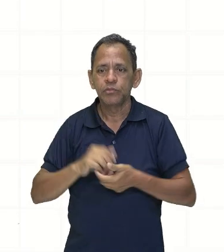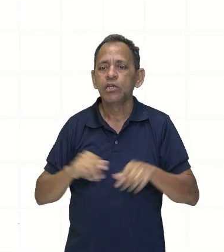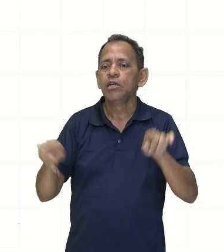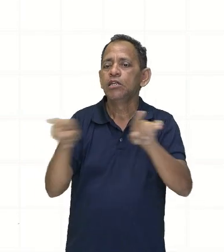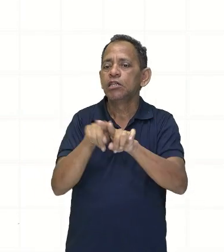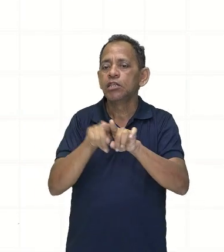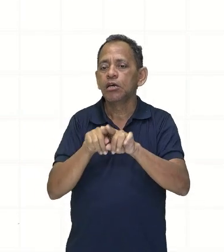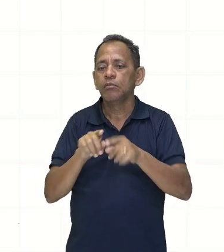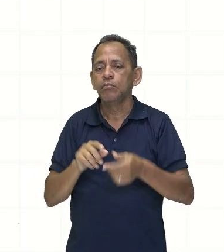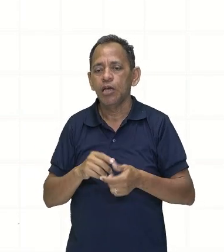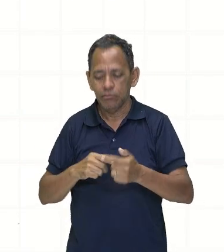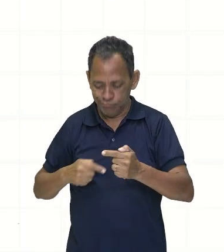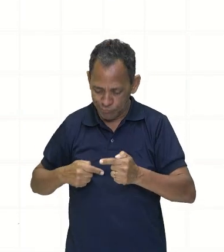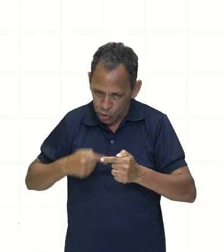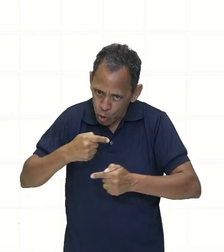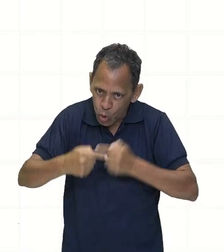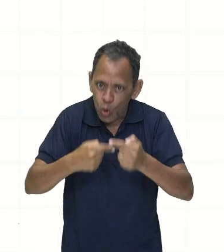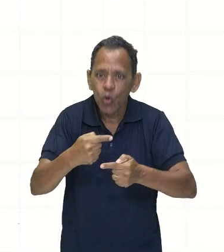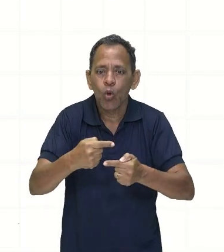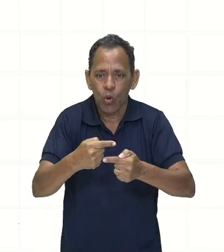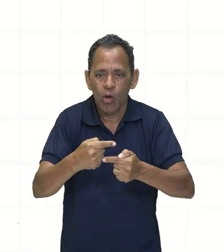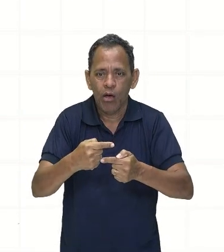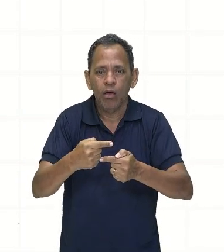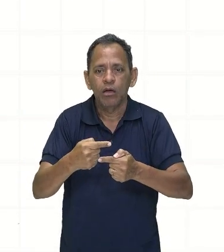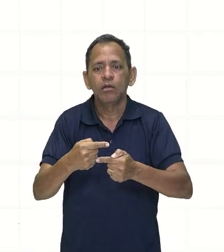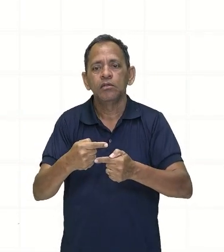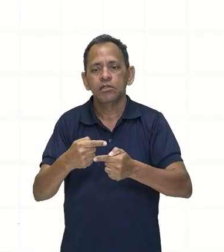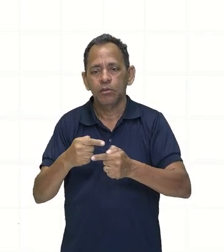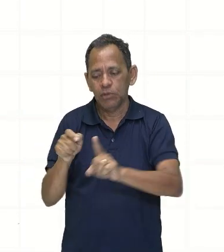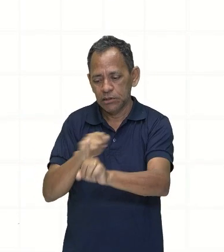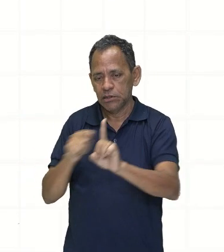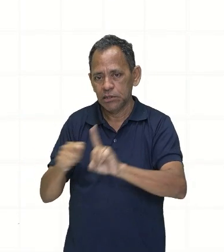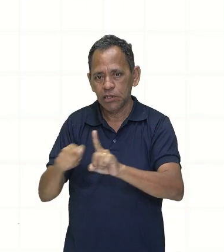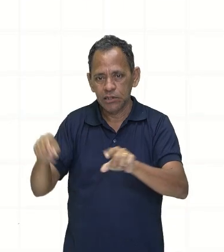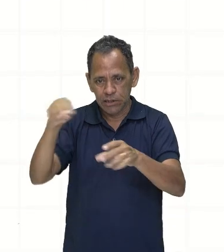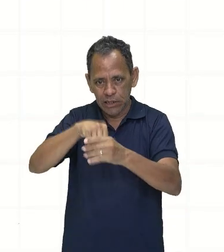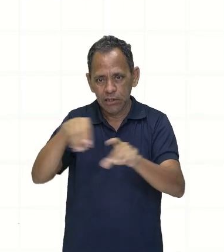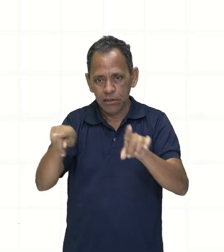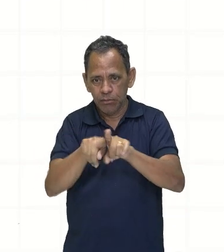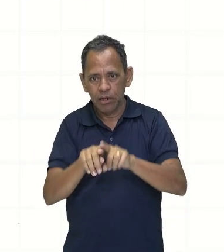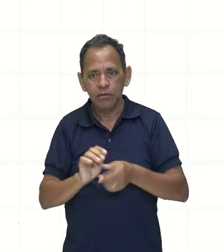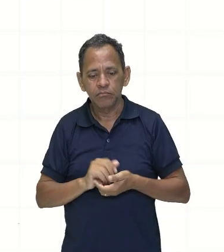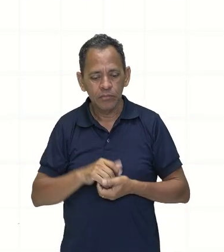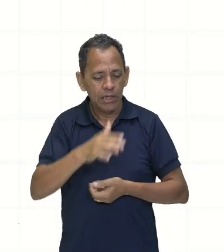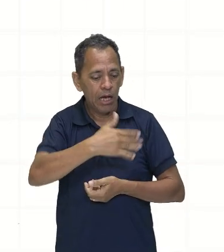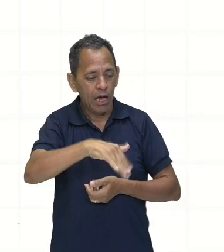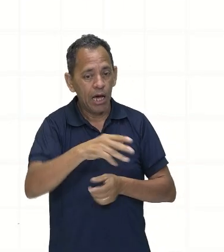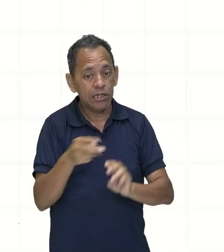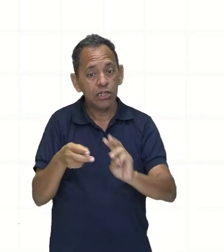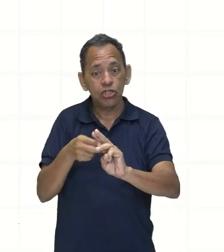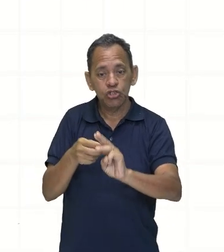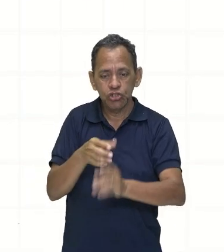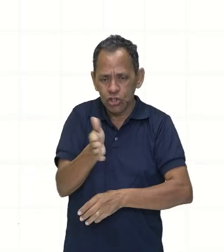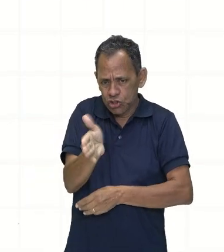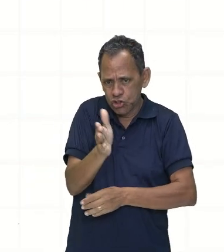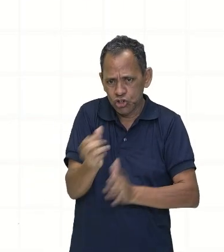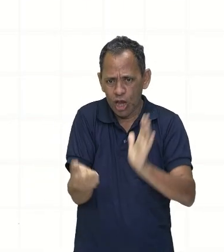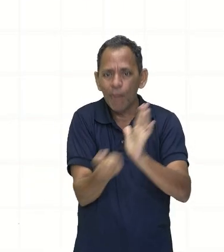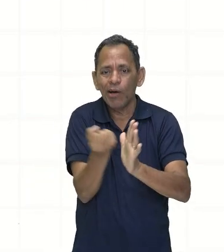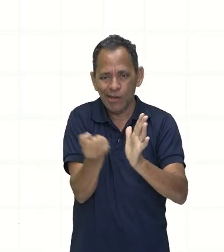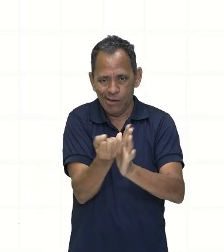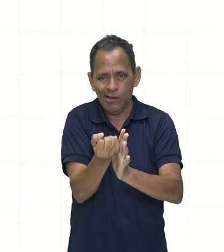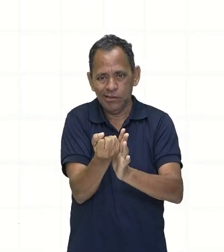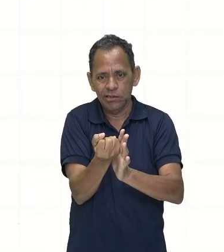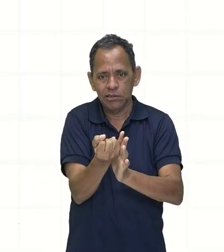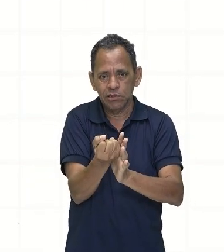sua reprodução social, certo? Nós temos terras indígenas demarcadas, né? Se a gente for analisar também